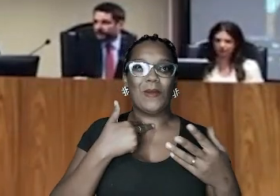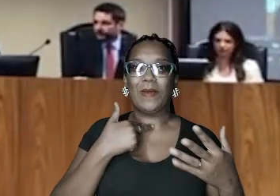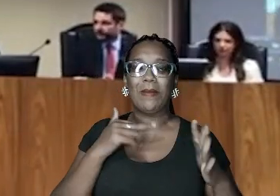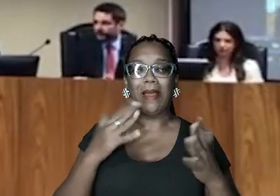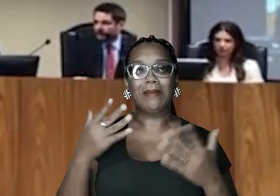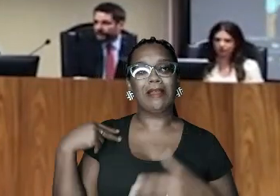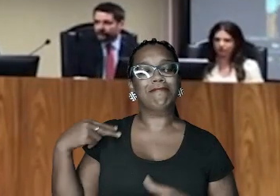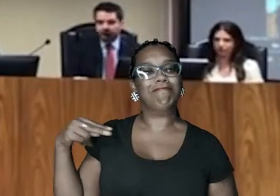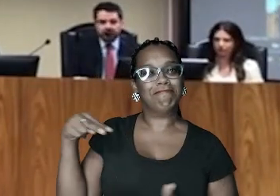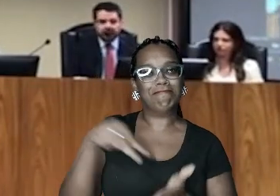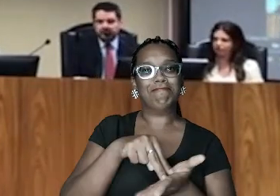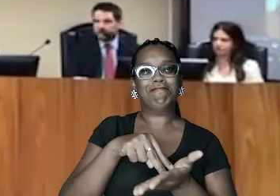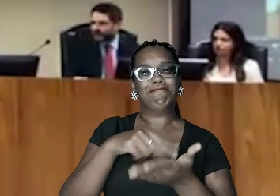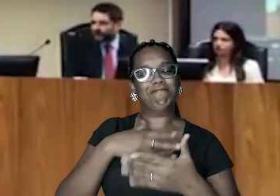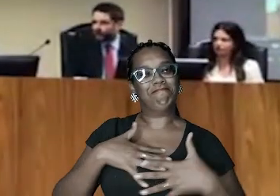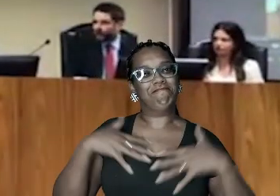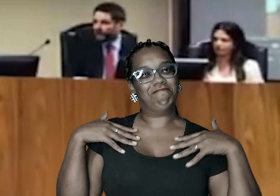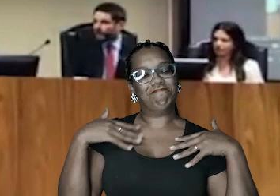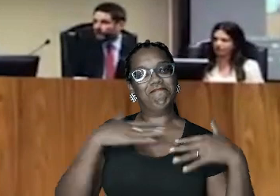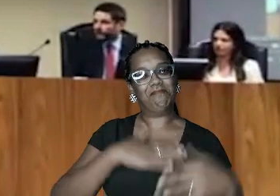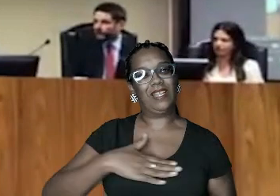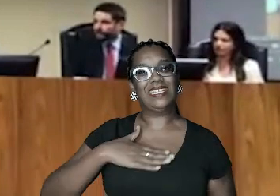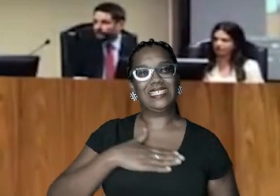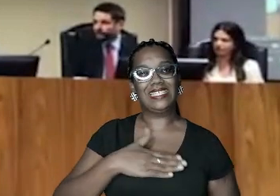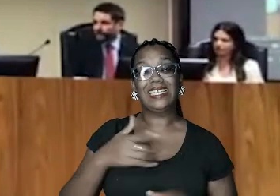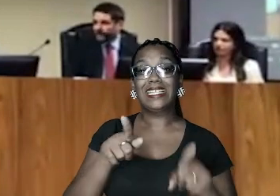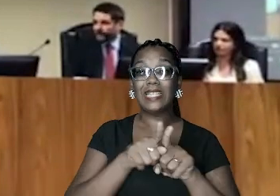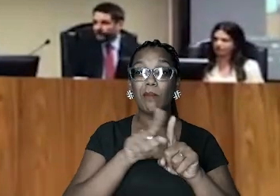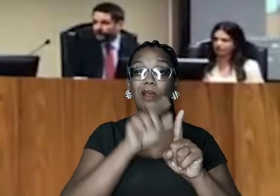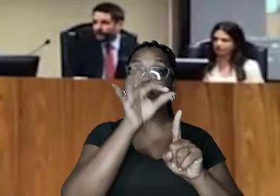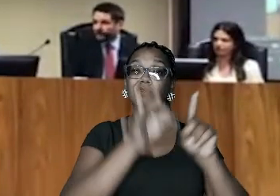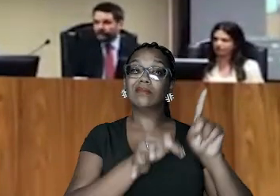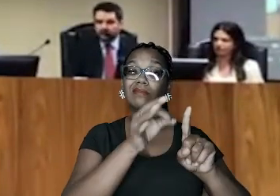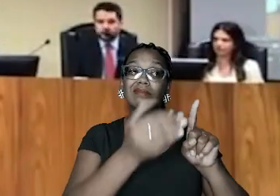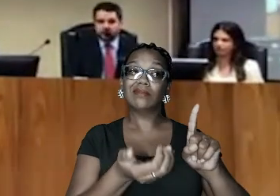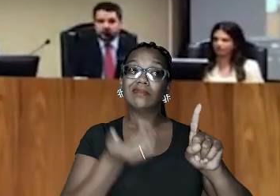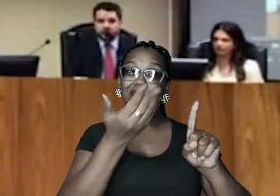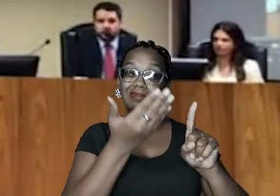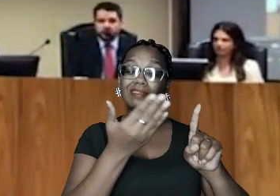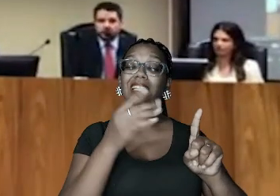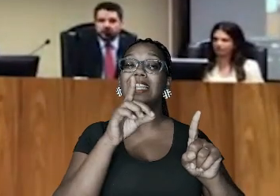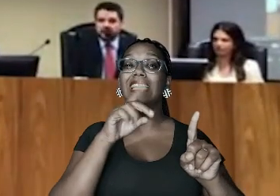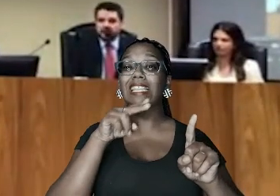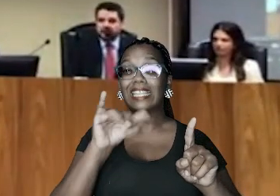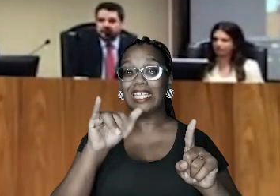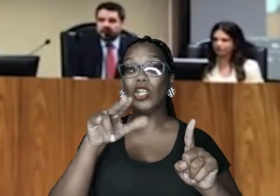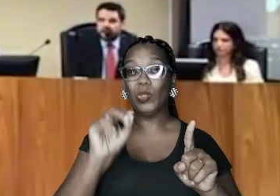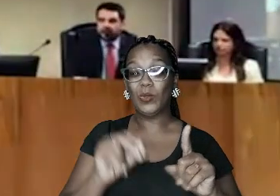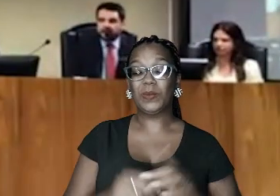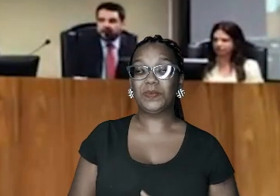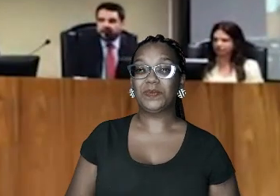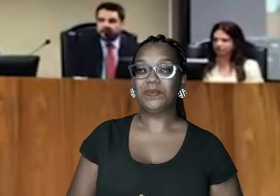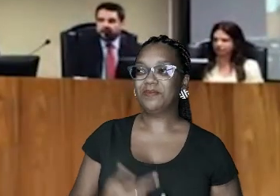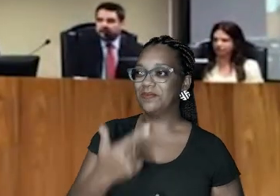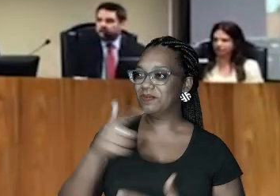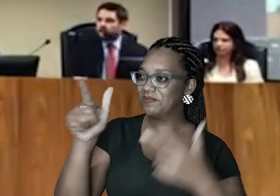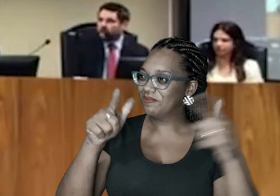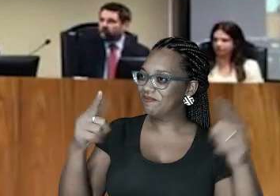os afazeres com todas as questões então é uma honra e um prazer também o desembargadorino todo e